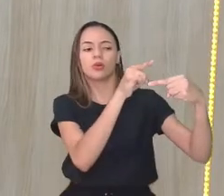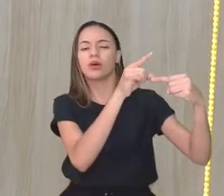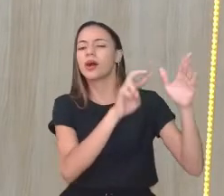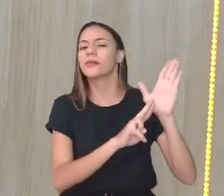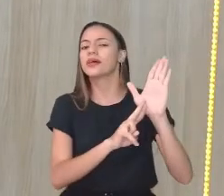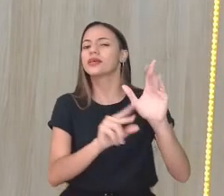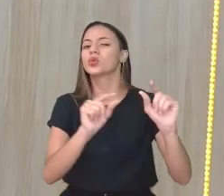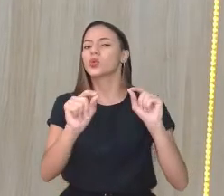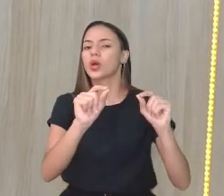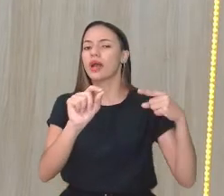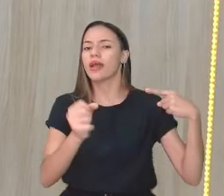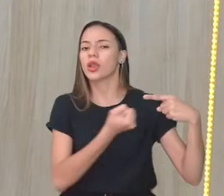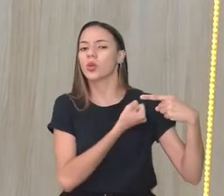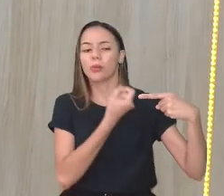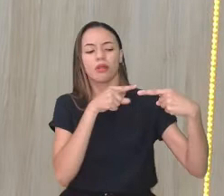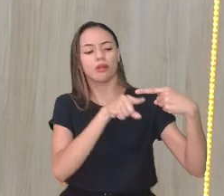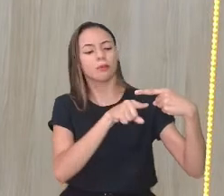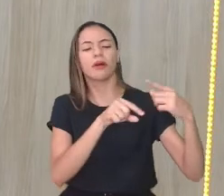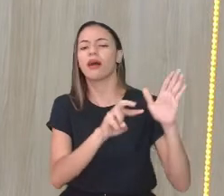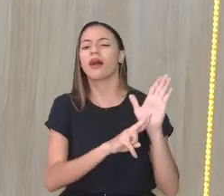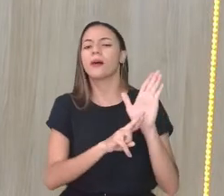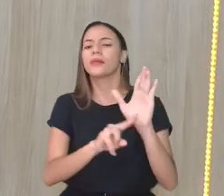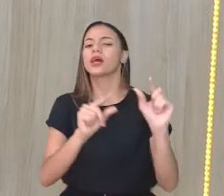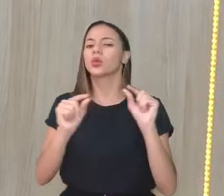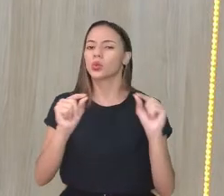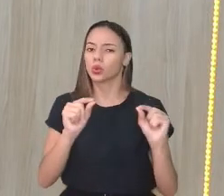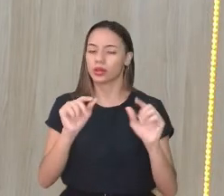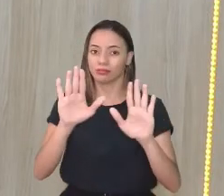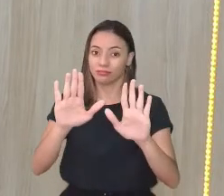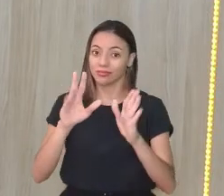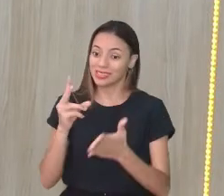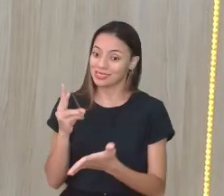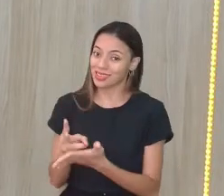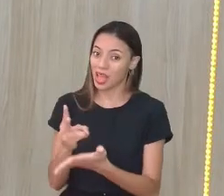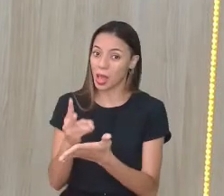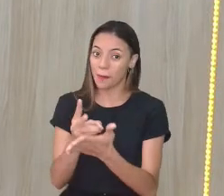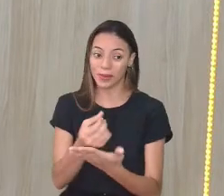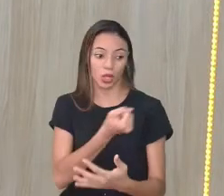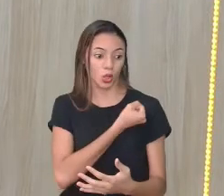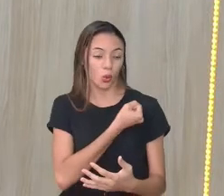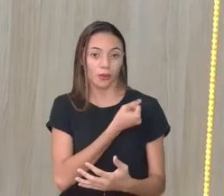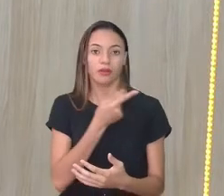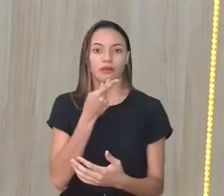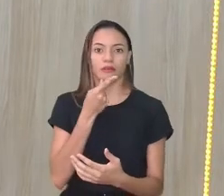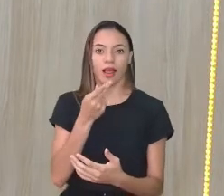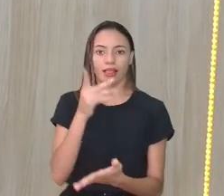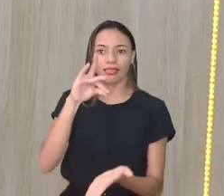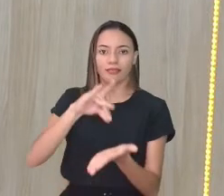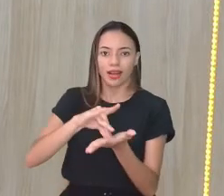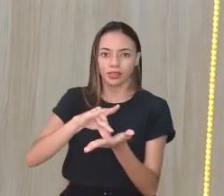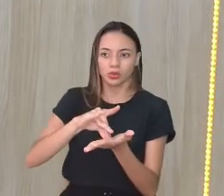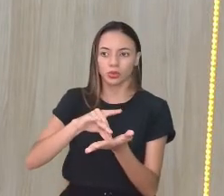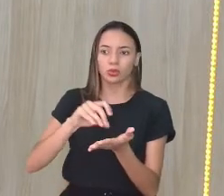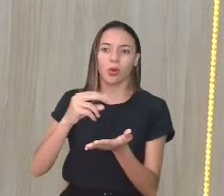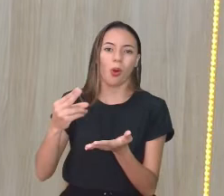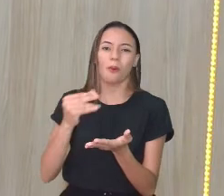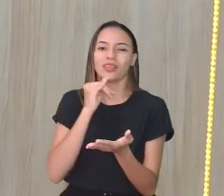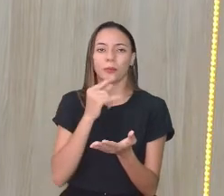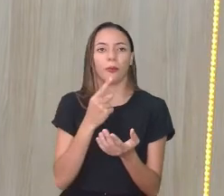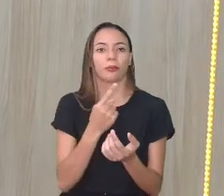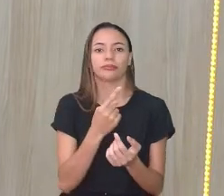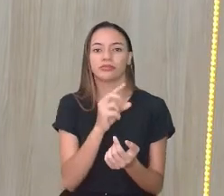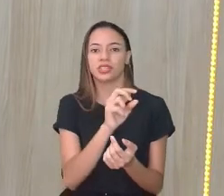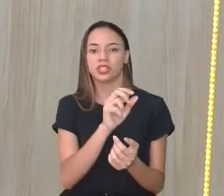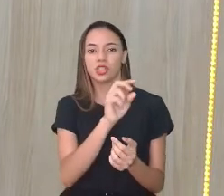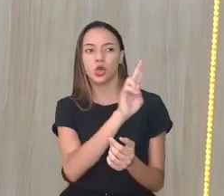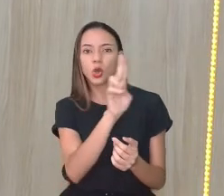de baixo está representando. E nem sempre o número é falado, é escrito daquela forma que a gente conhece, né? O 1, 2,